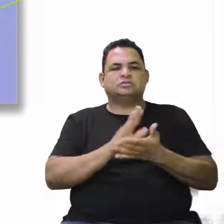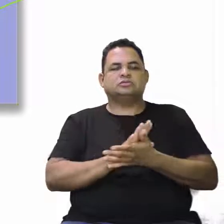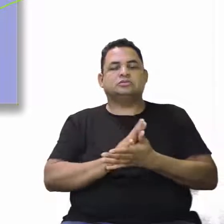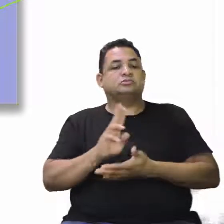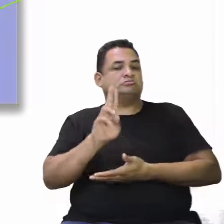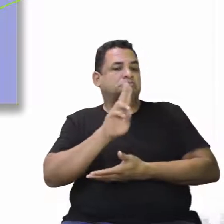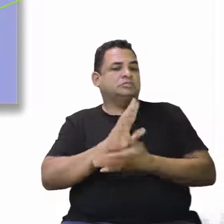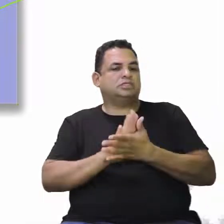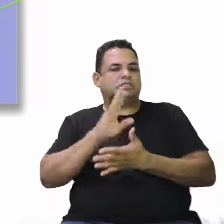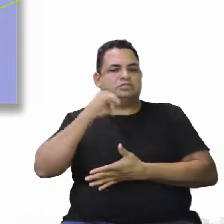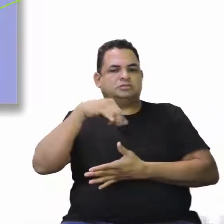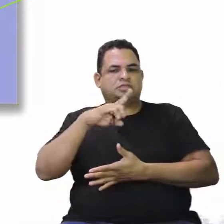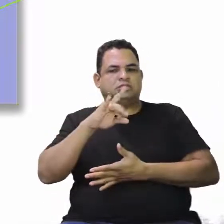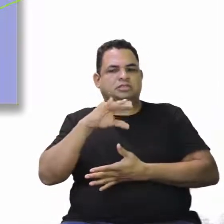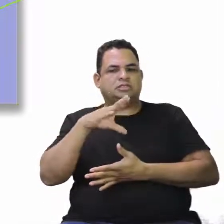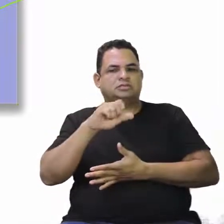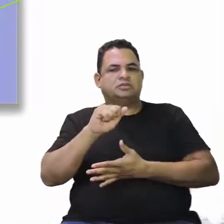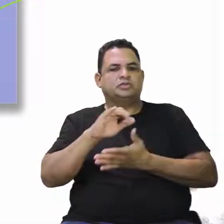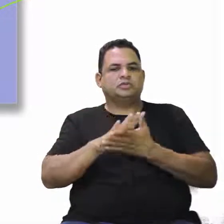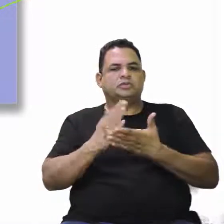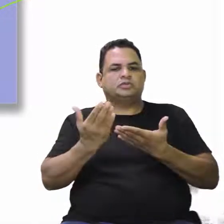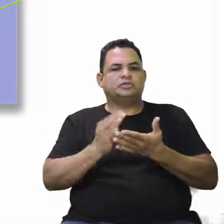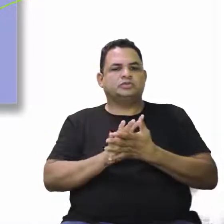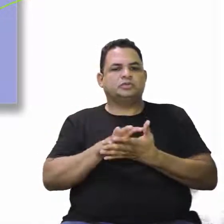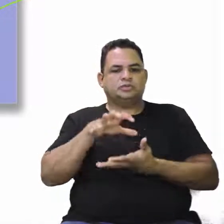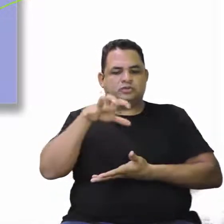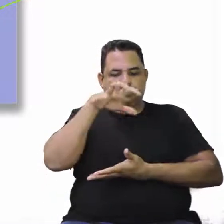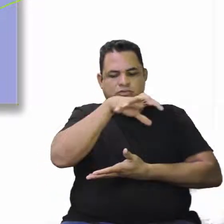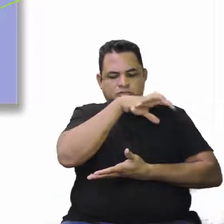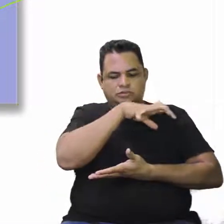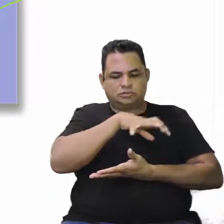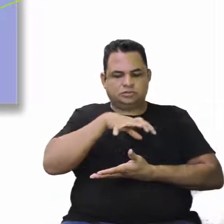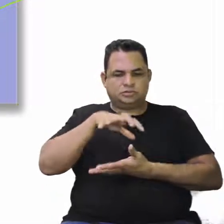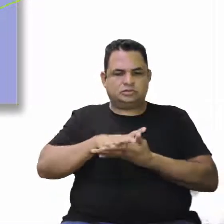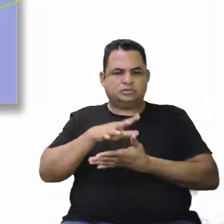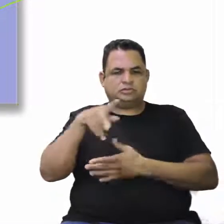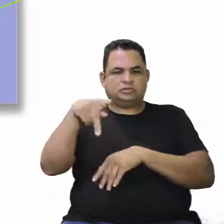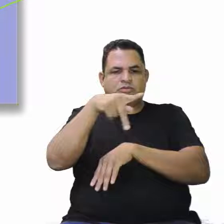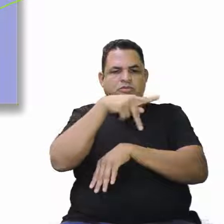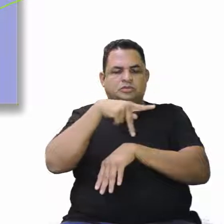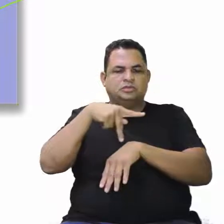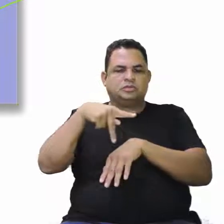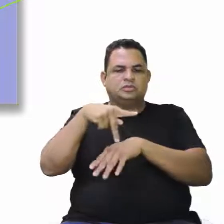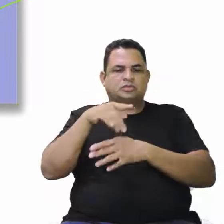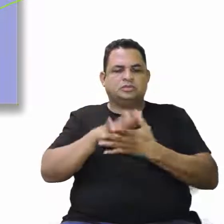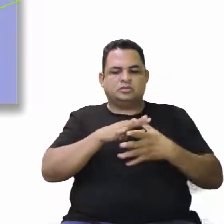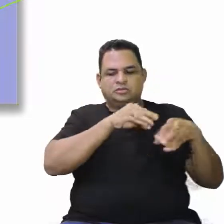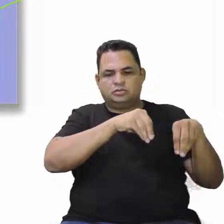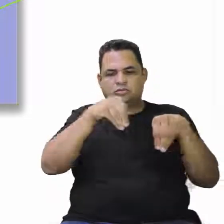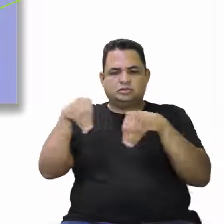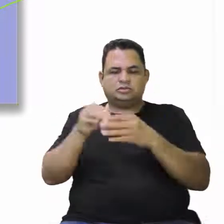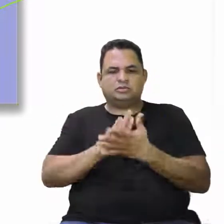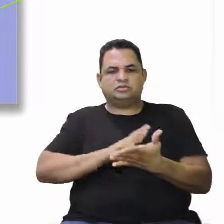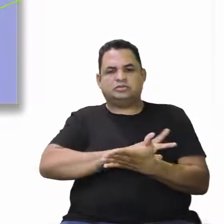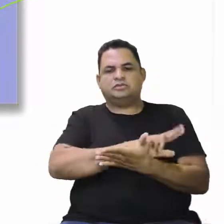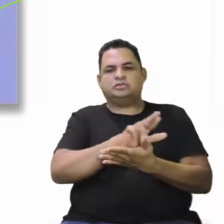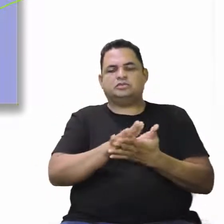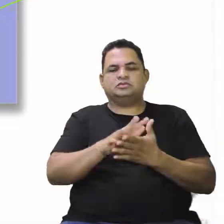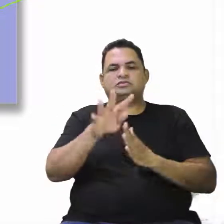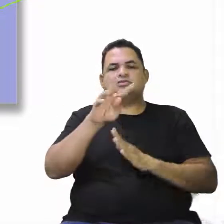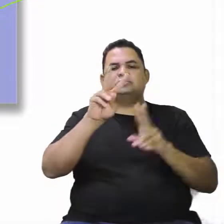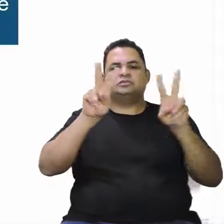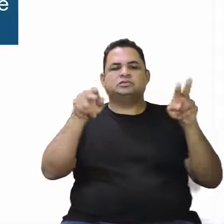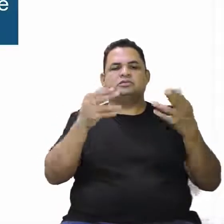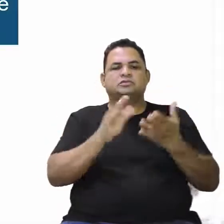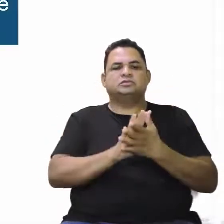das migrações. Beleza? Então, nossa aula 16.1, com vários temas para a gente estar abordando hoje